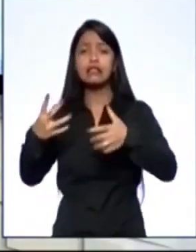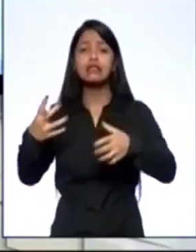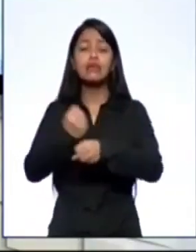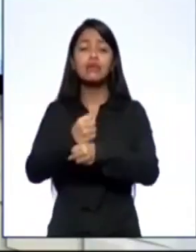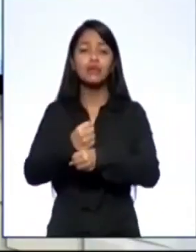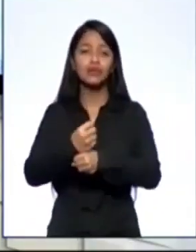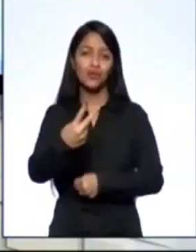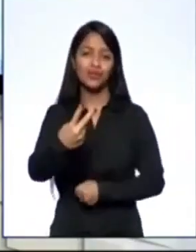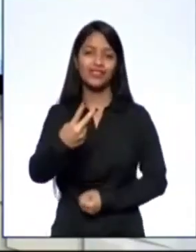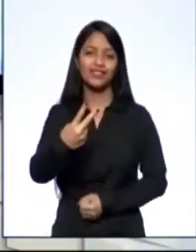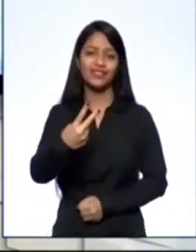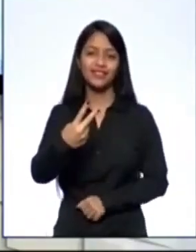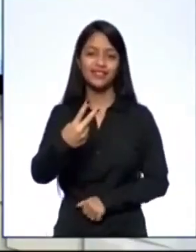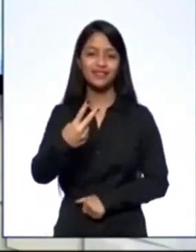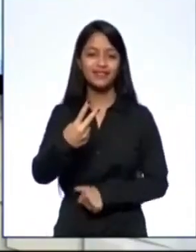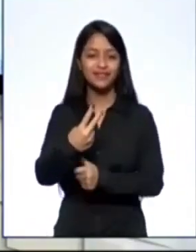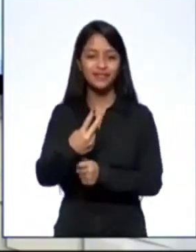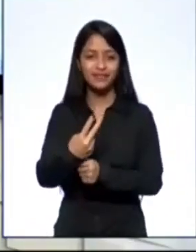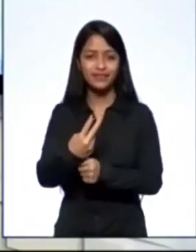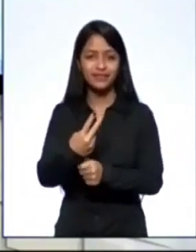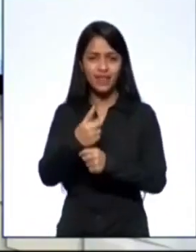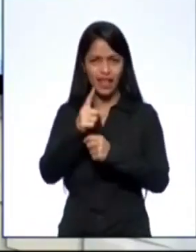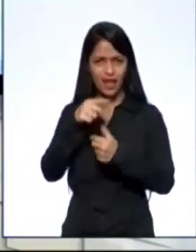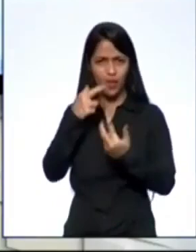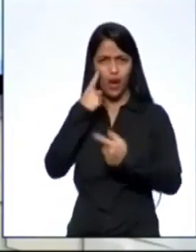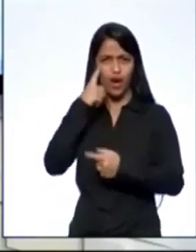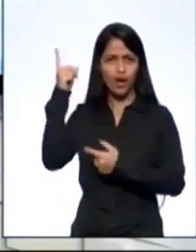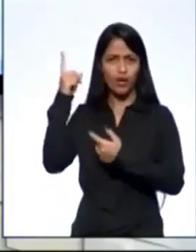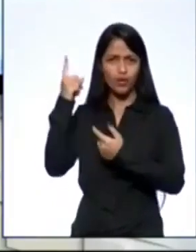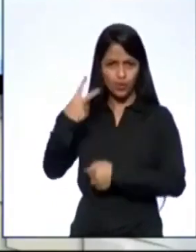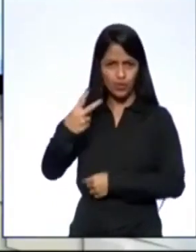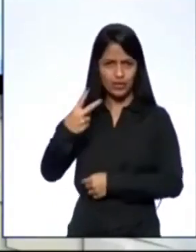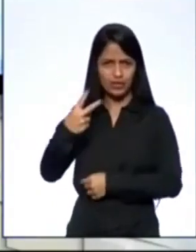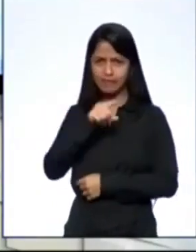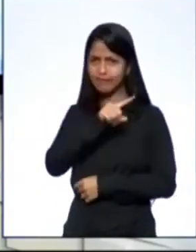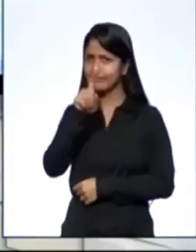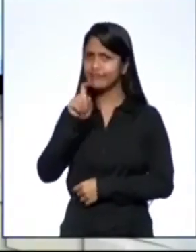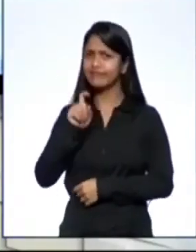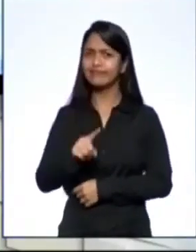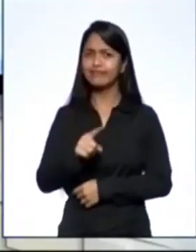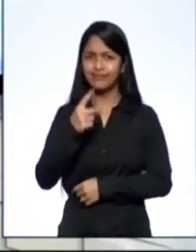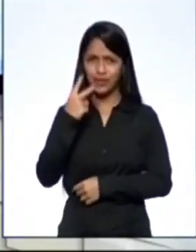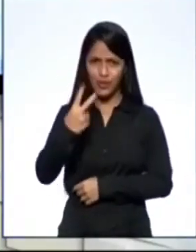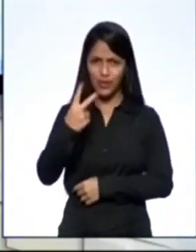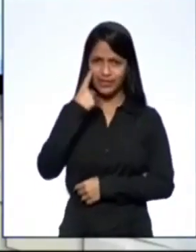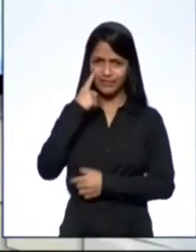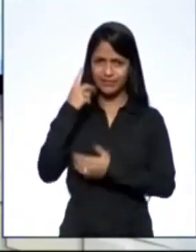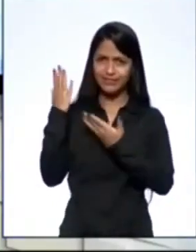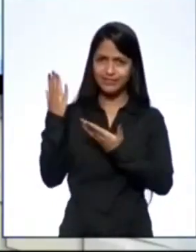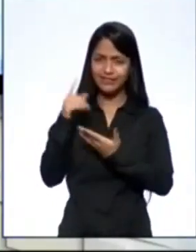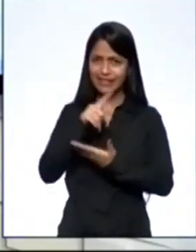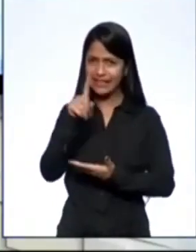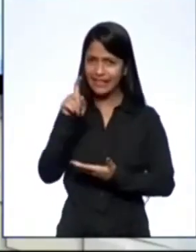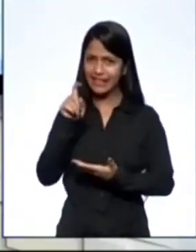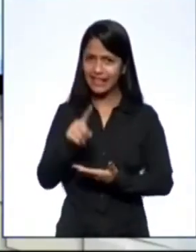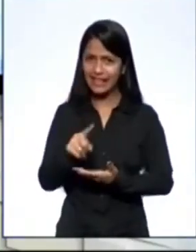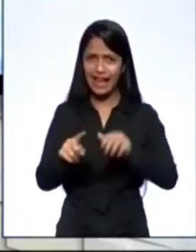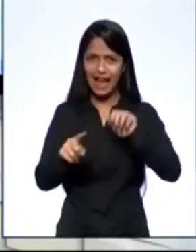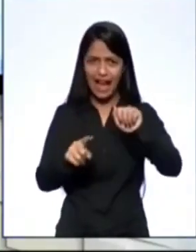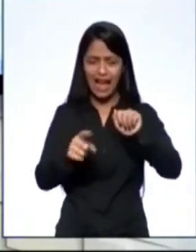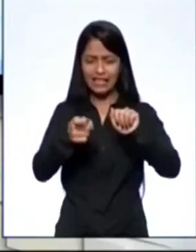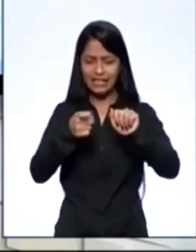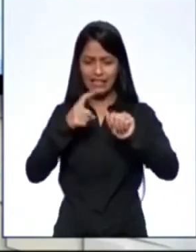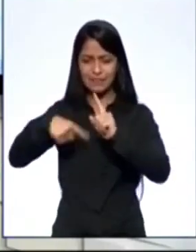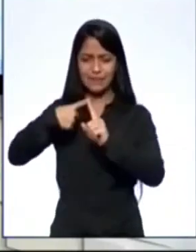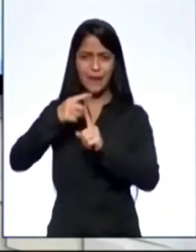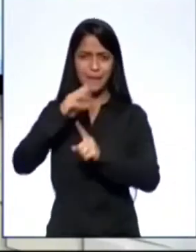dois Será que é o dois aqui ó será que é aquele dentro dois doações mais ver